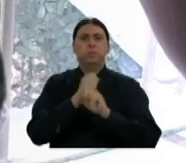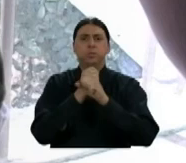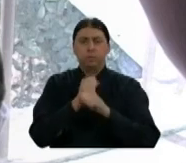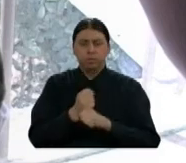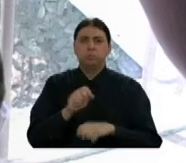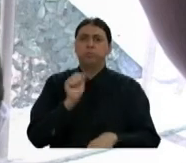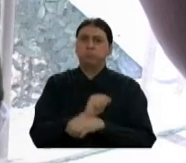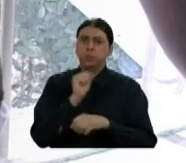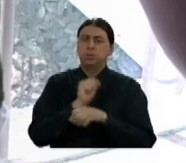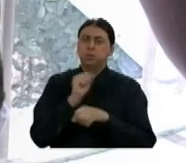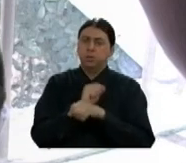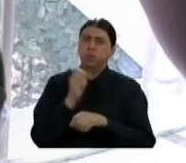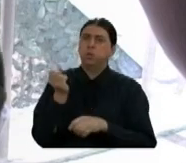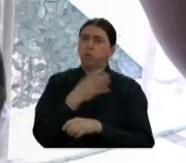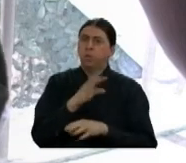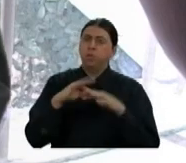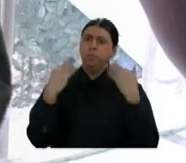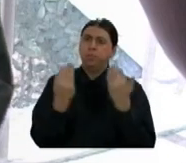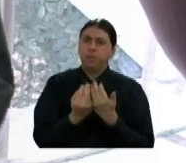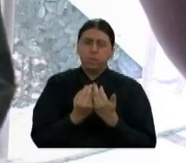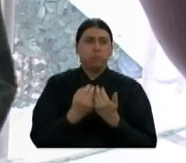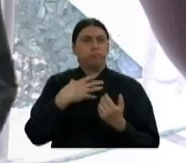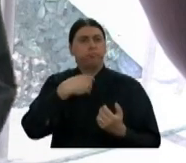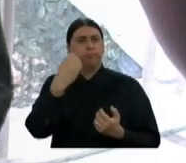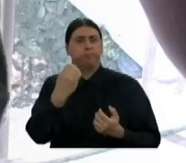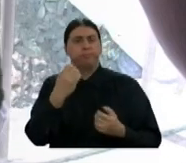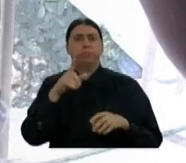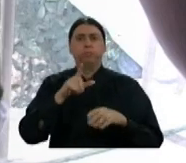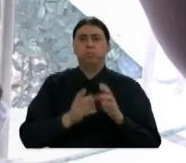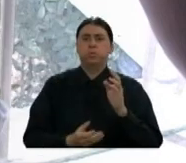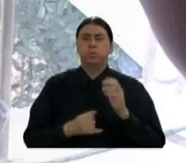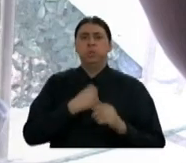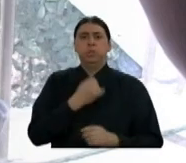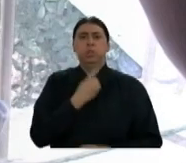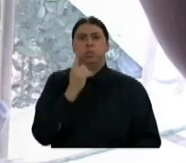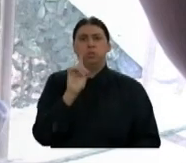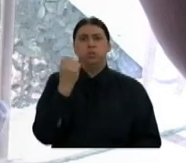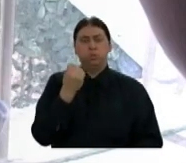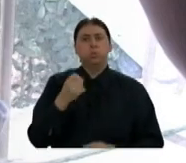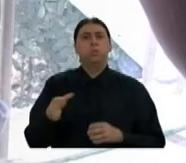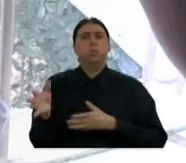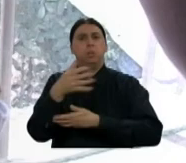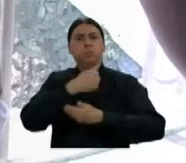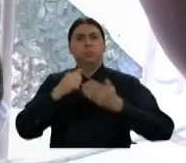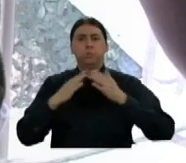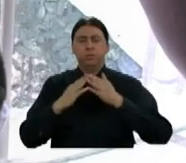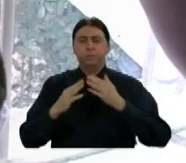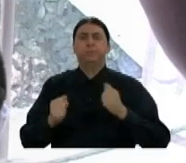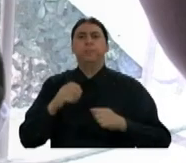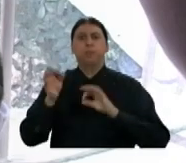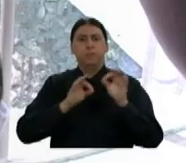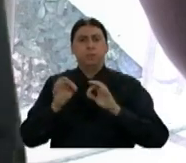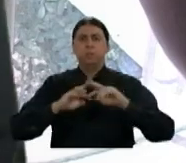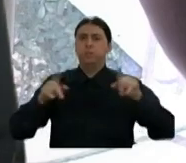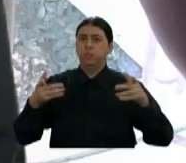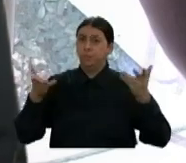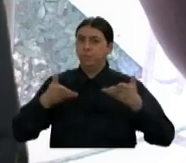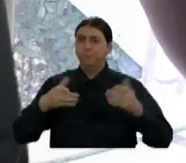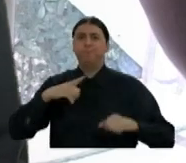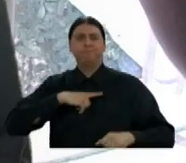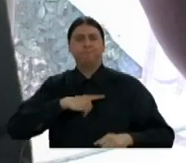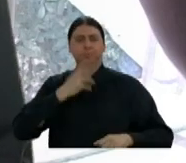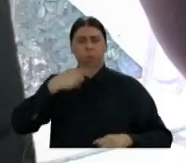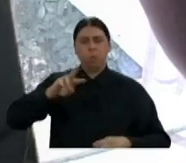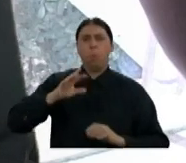ficam anos esperando por uma nova família e que muitas vezes completam 18 anos nas casas de acolhimento no país a